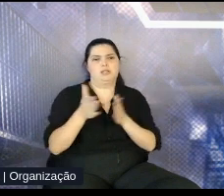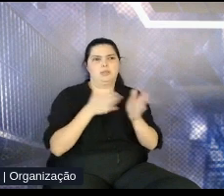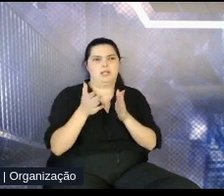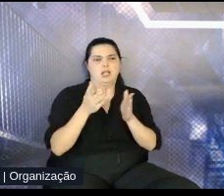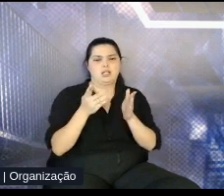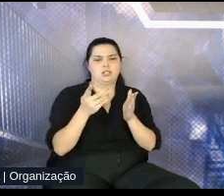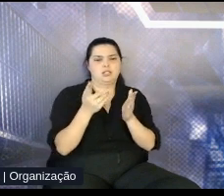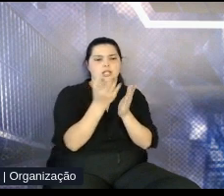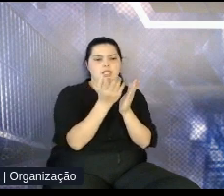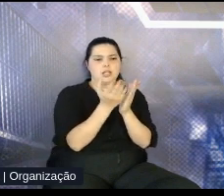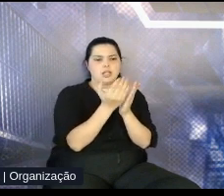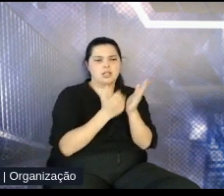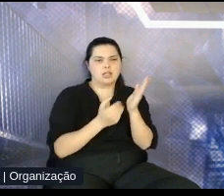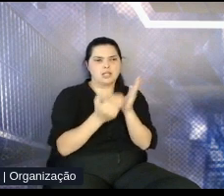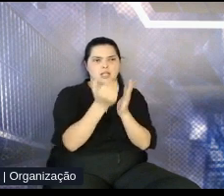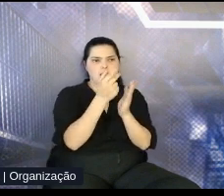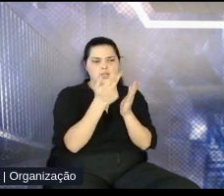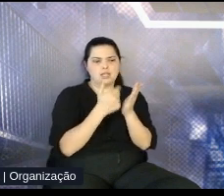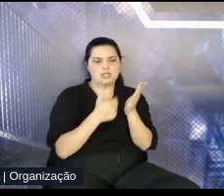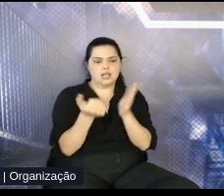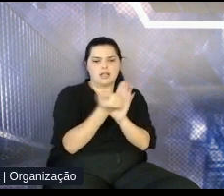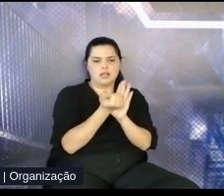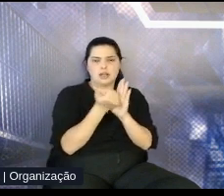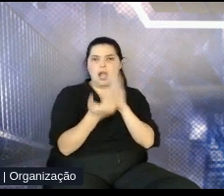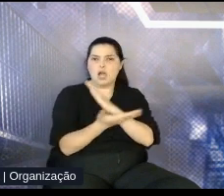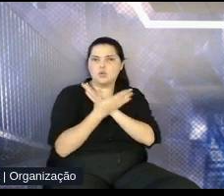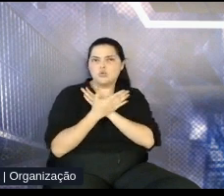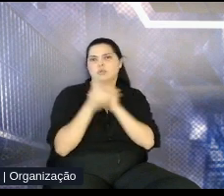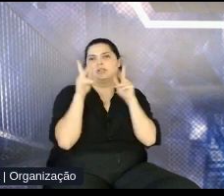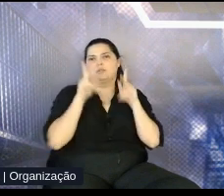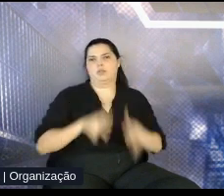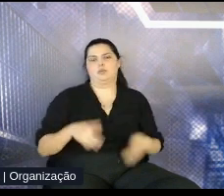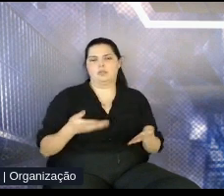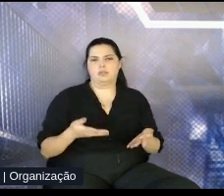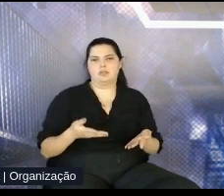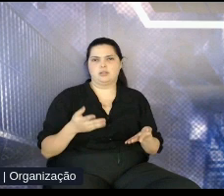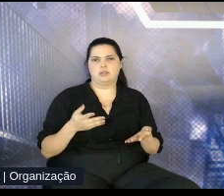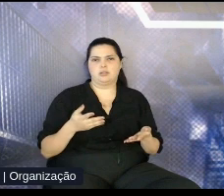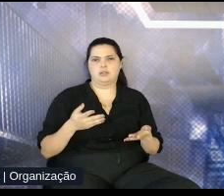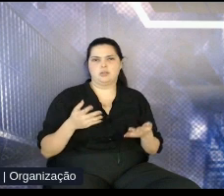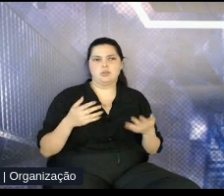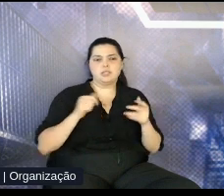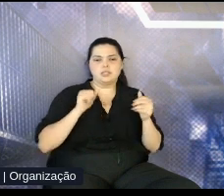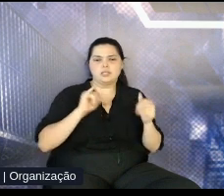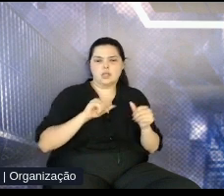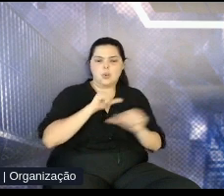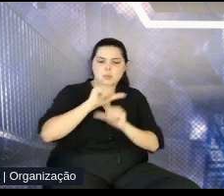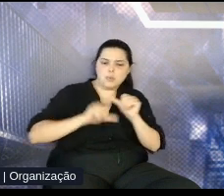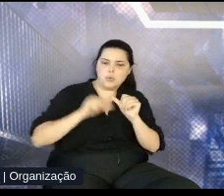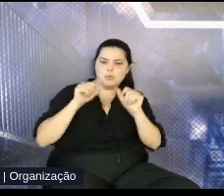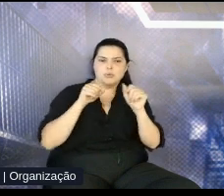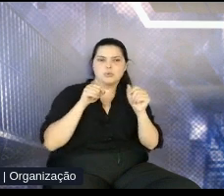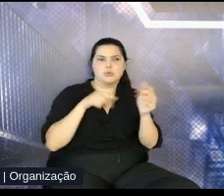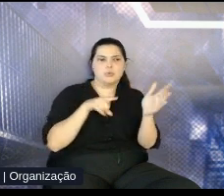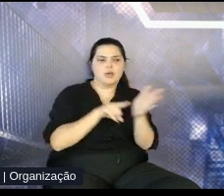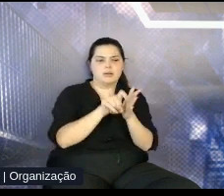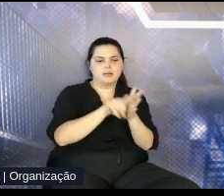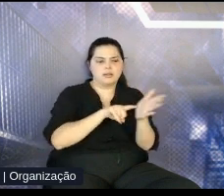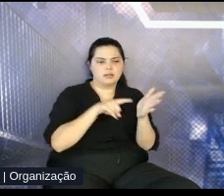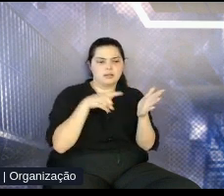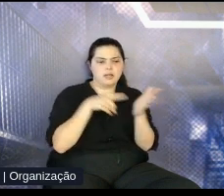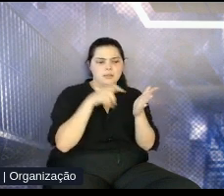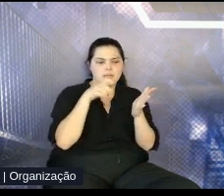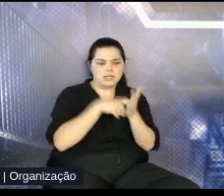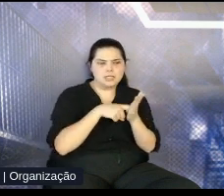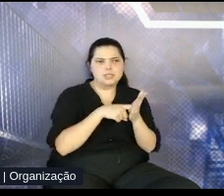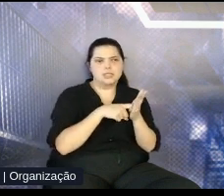design auxilia todas as pessoas. Então, quando eu monto uma aplicação que ela se diz uma aplicação de design